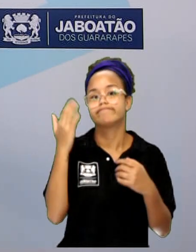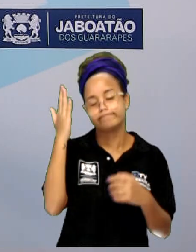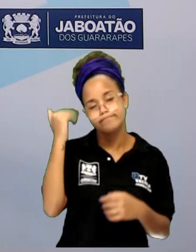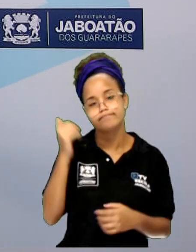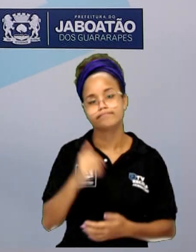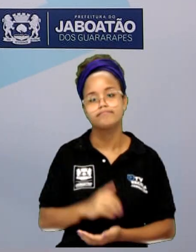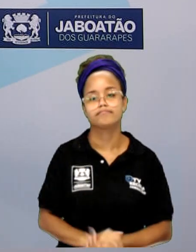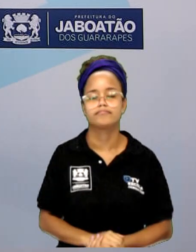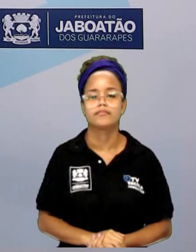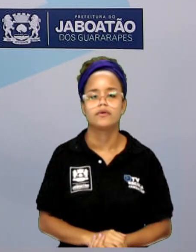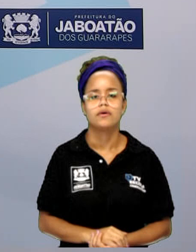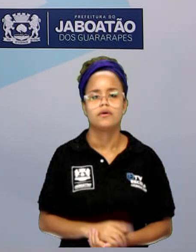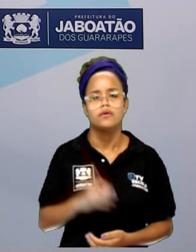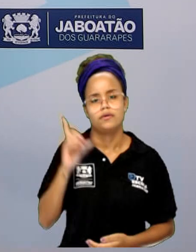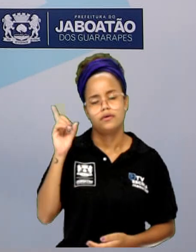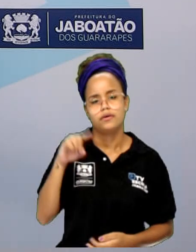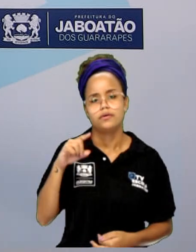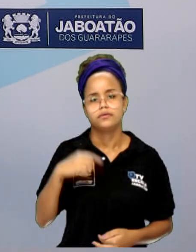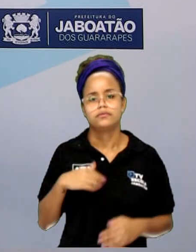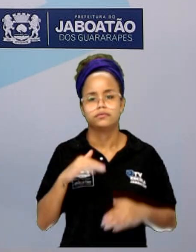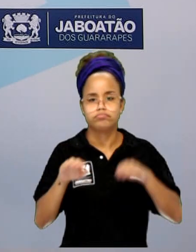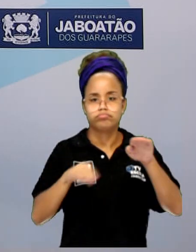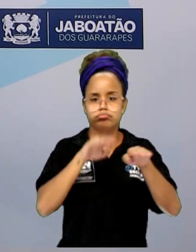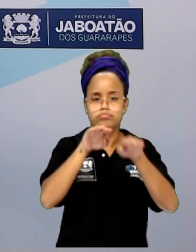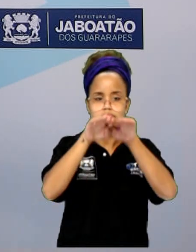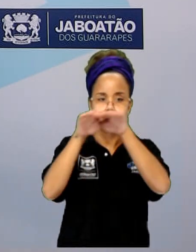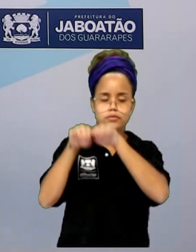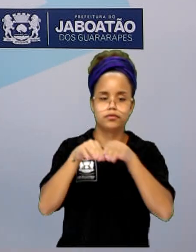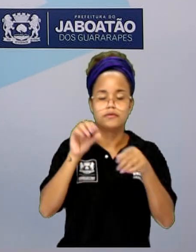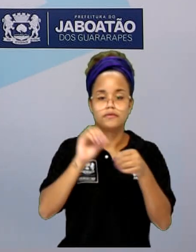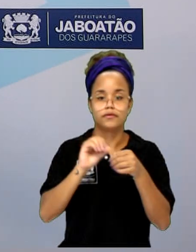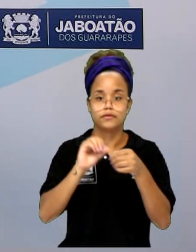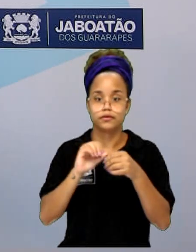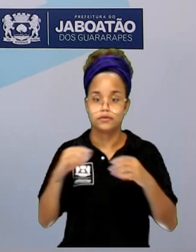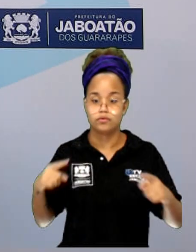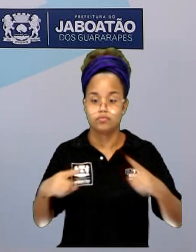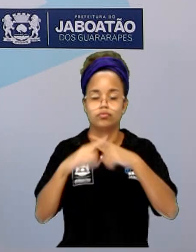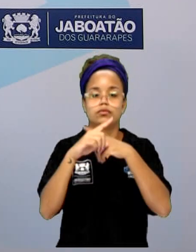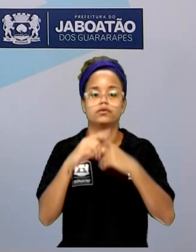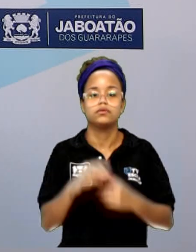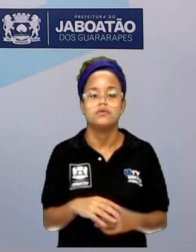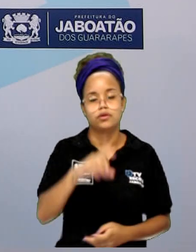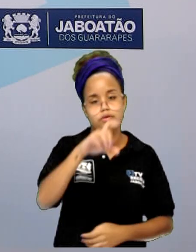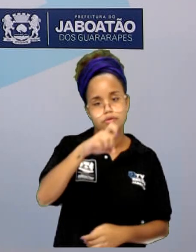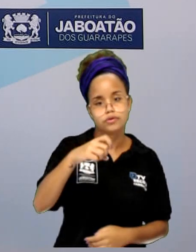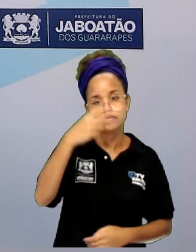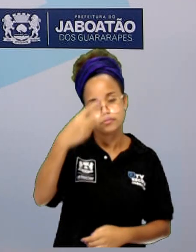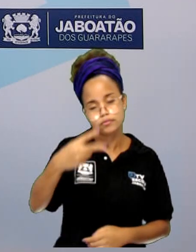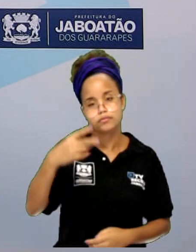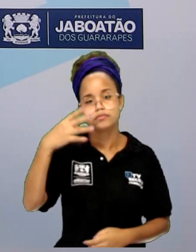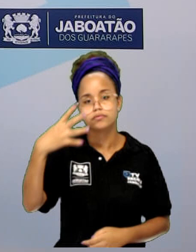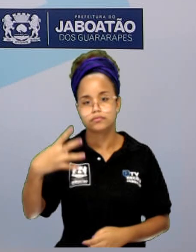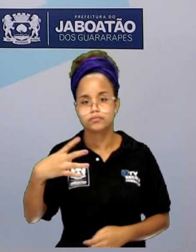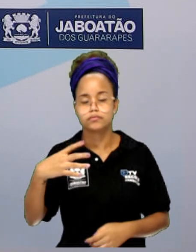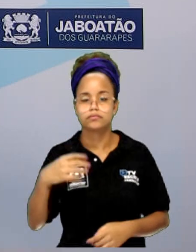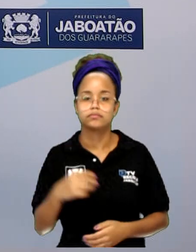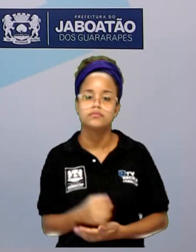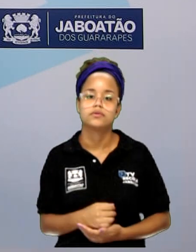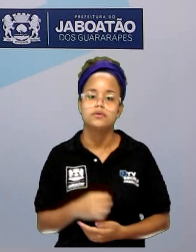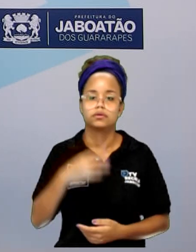ela é diretamente proporcional, a gente faz os meios pelos extremos. Vai dar assim, x é igual a 4